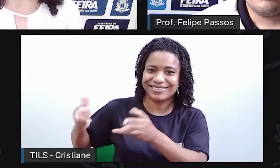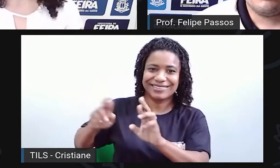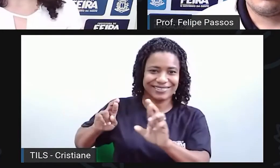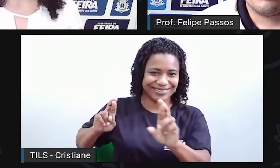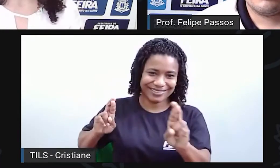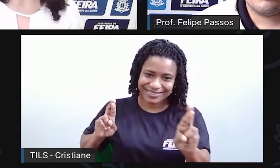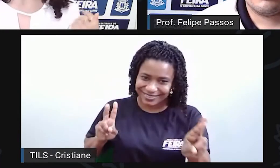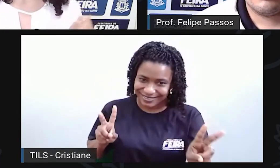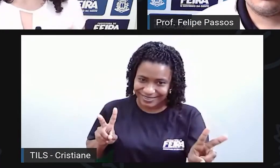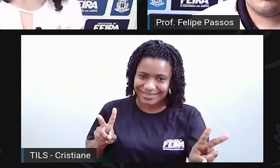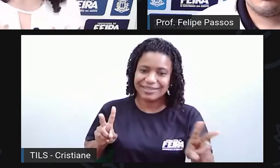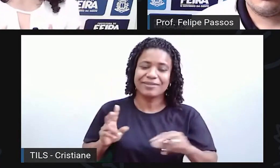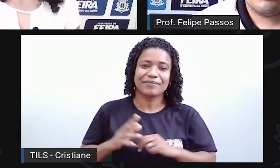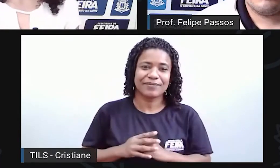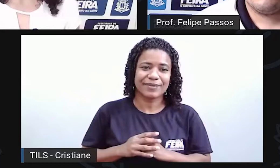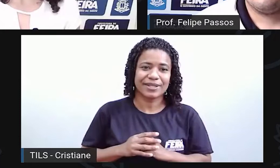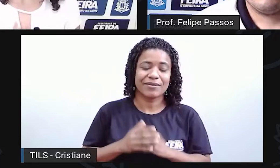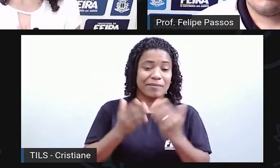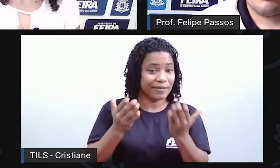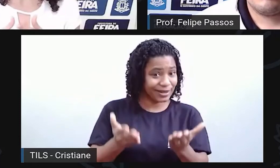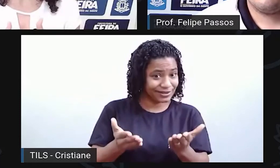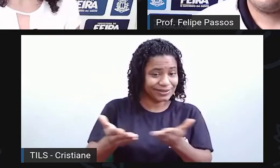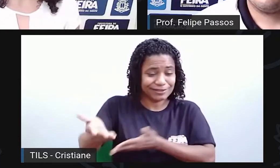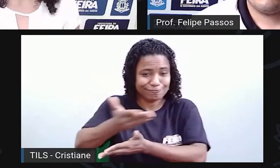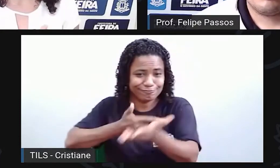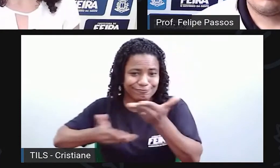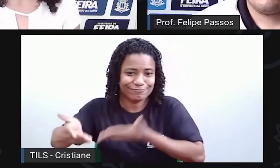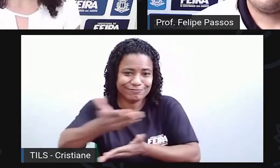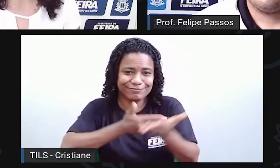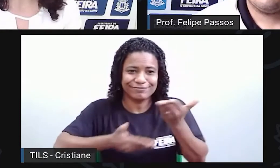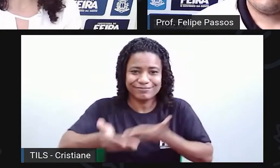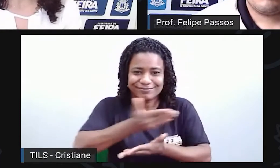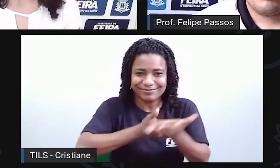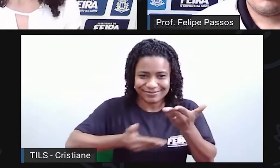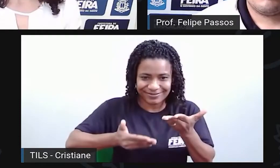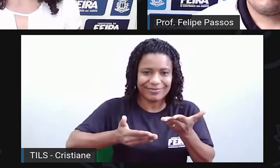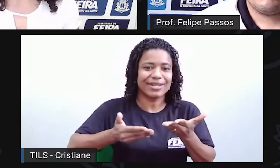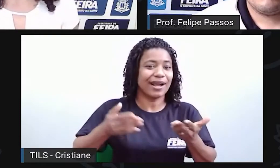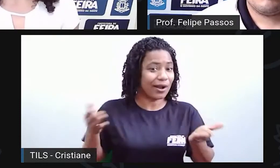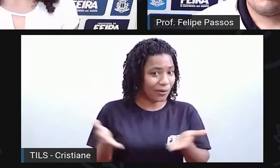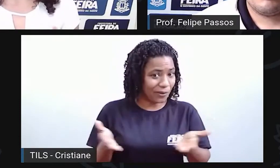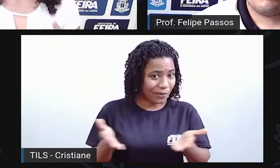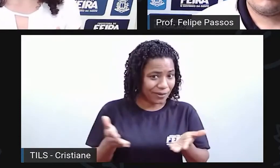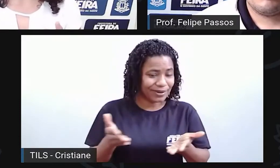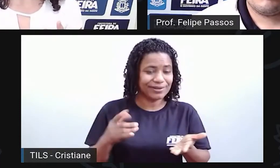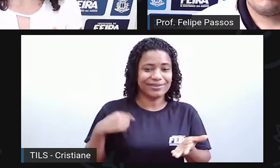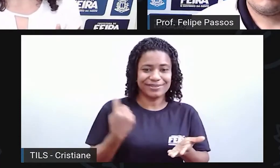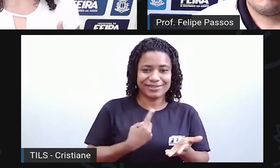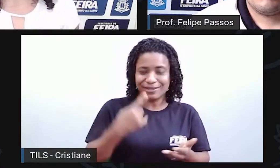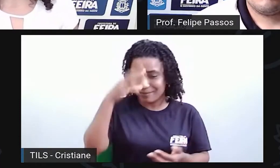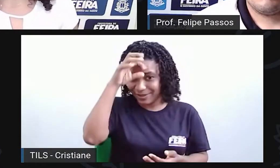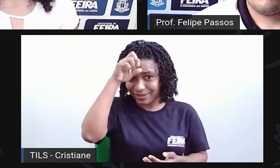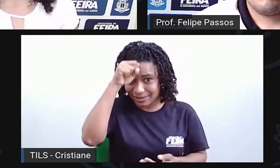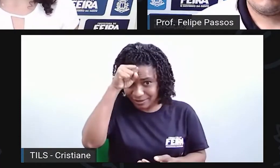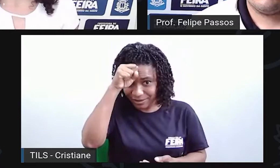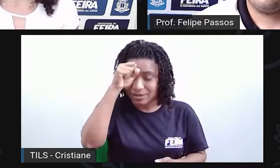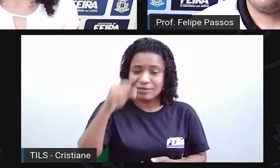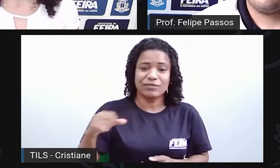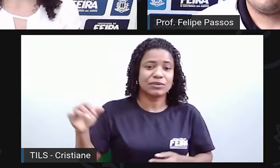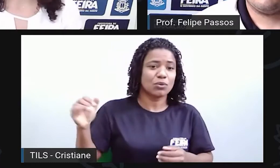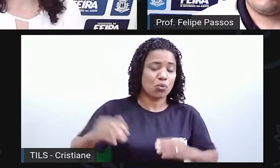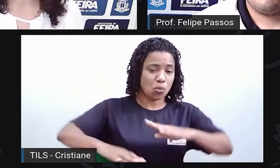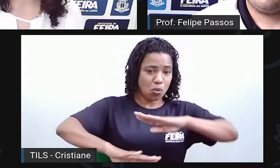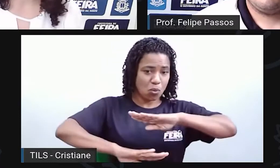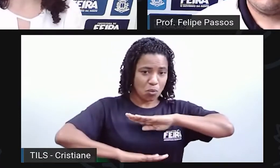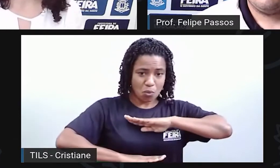criados e convivem com pessoas da minha geração que fomos educados para que se você tiver um corpo X, você não vai